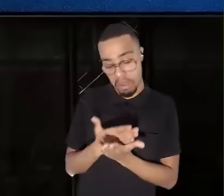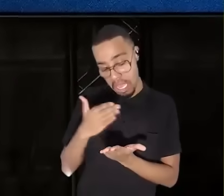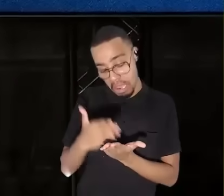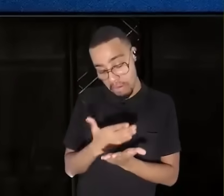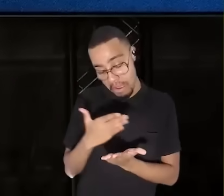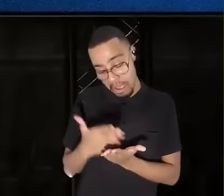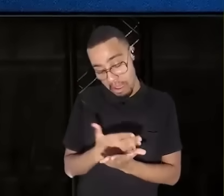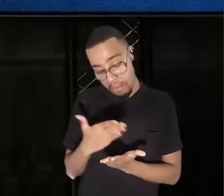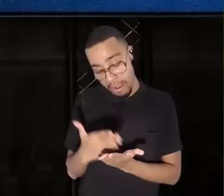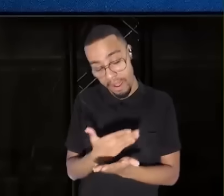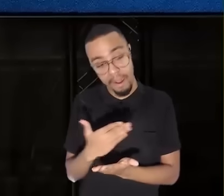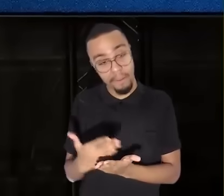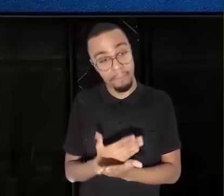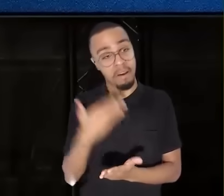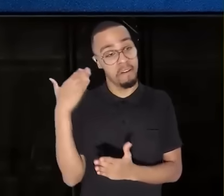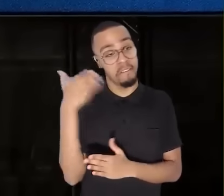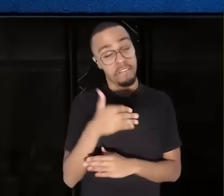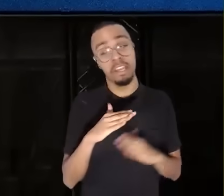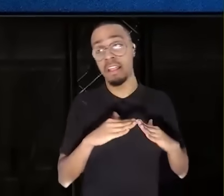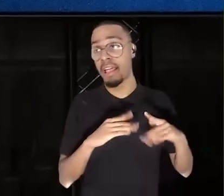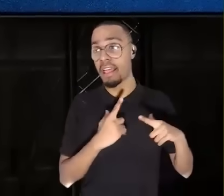à igreja, a questão é que